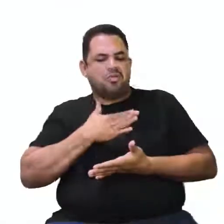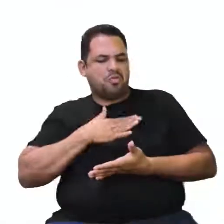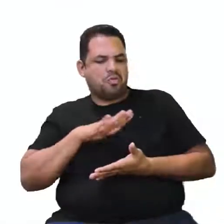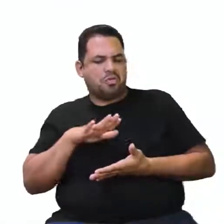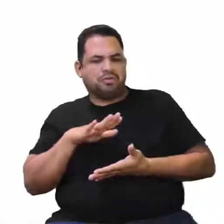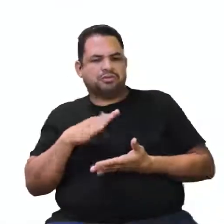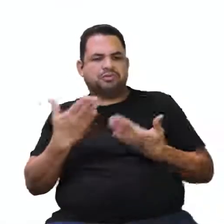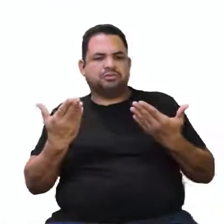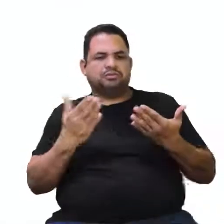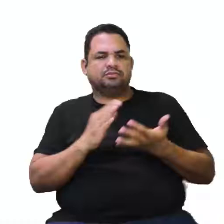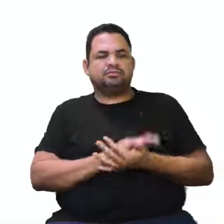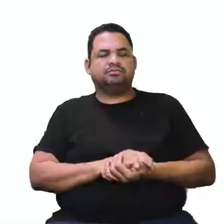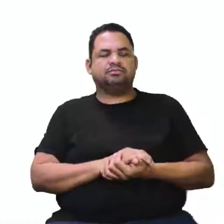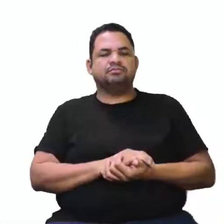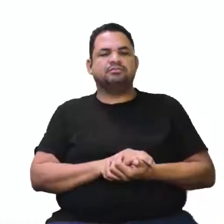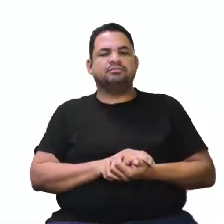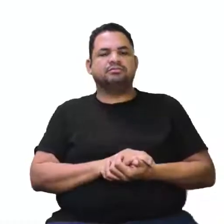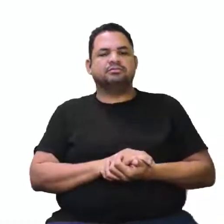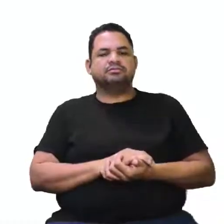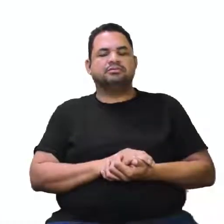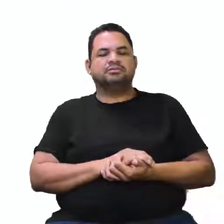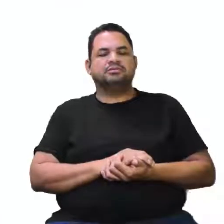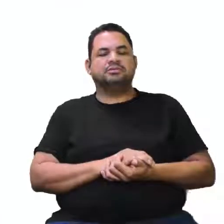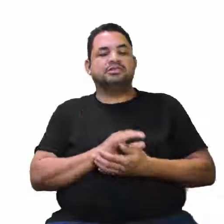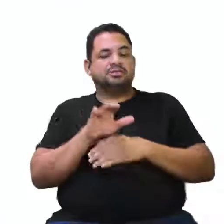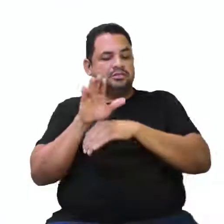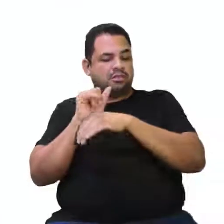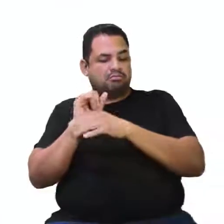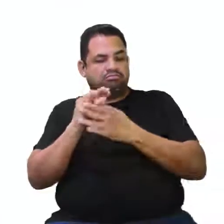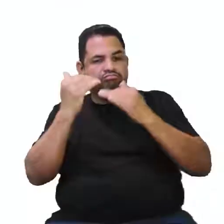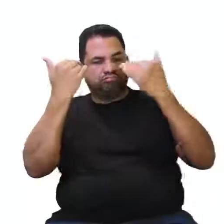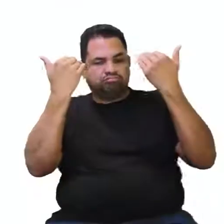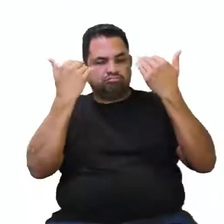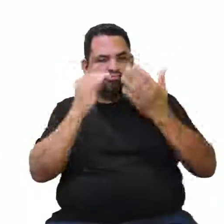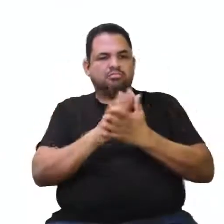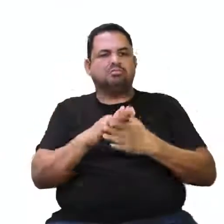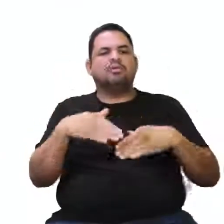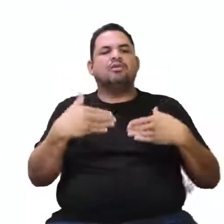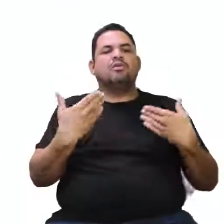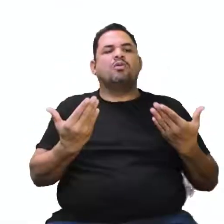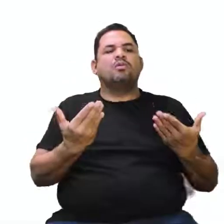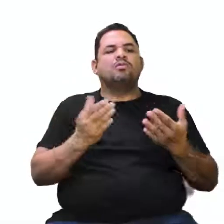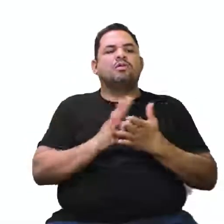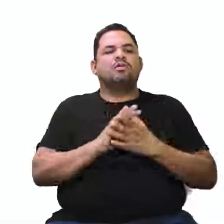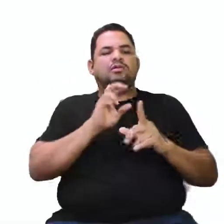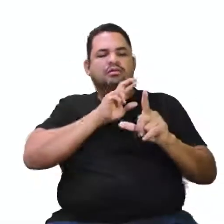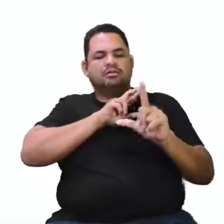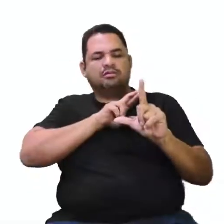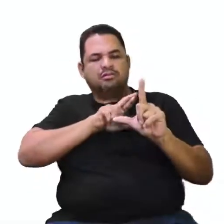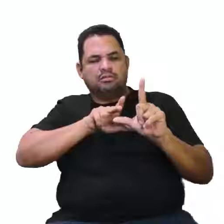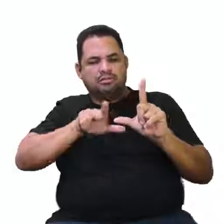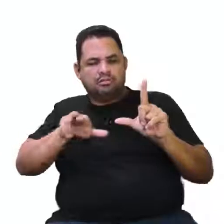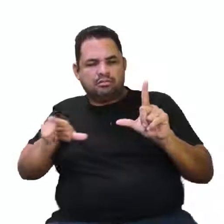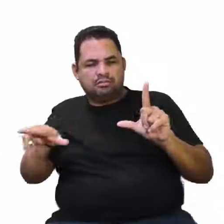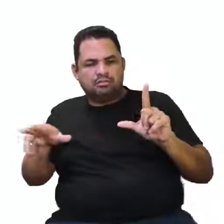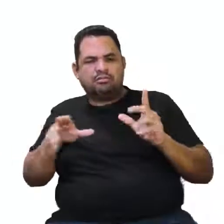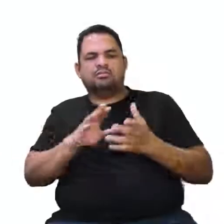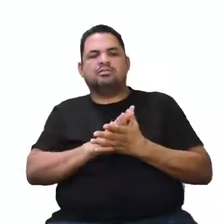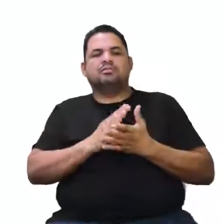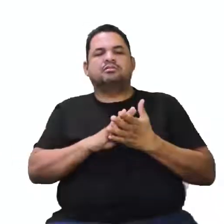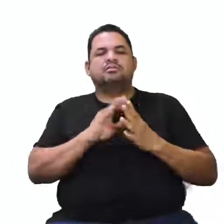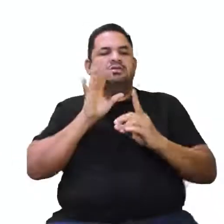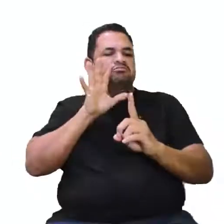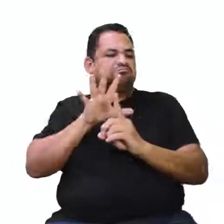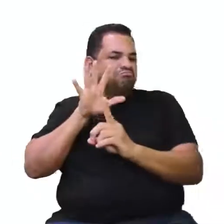não é satisfatória, então a gente chama a atenção aí, né? Quanto que essa mídia aí, ela tá